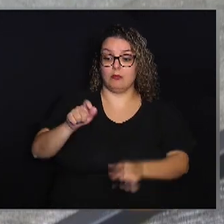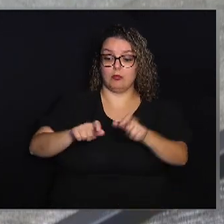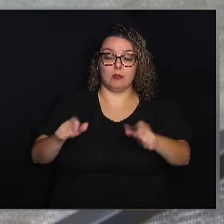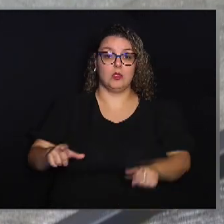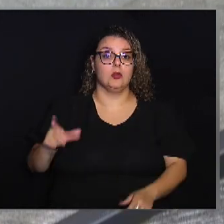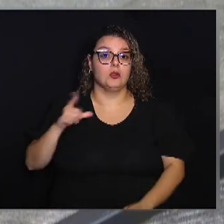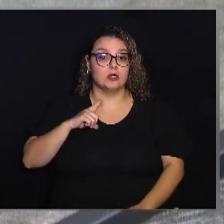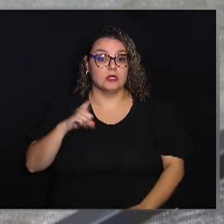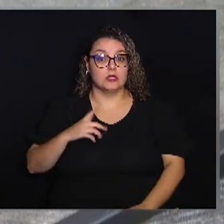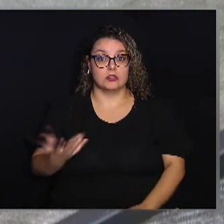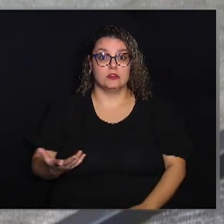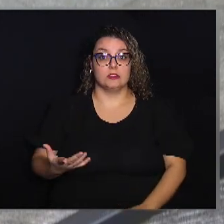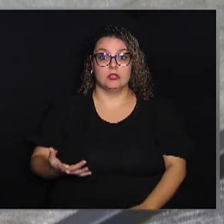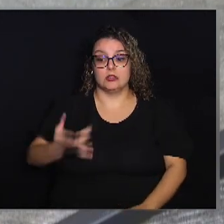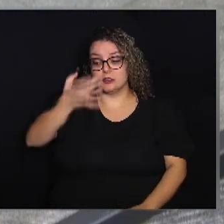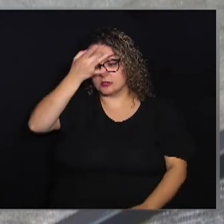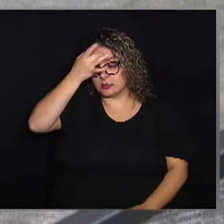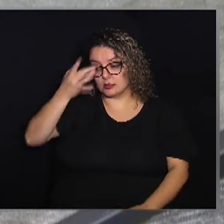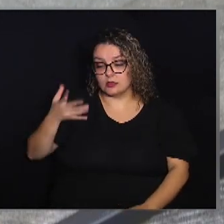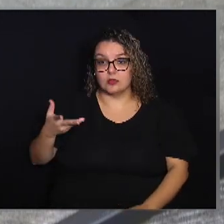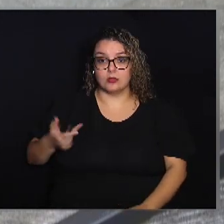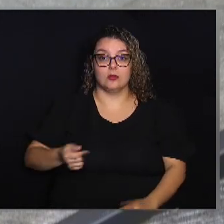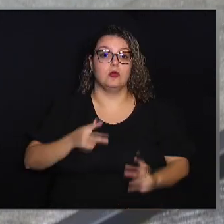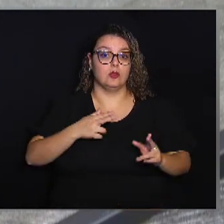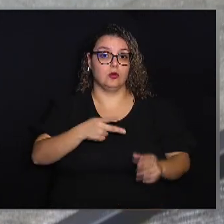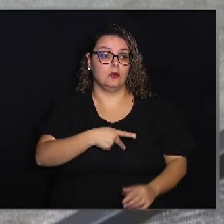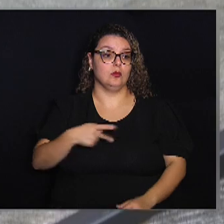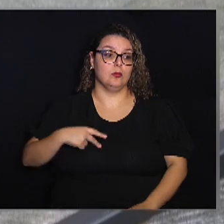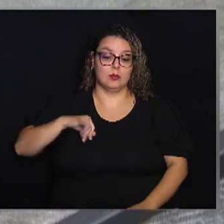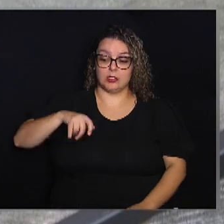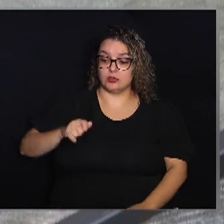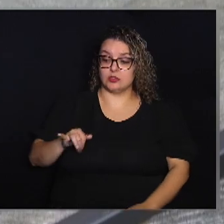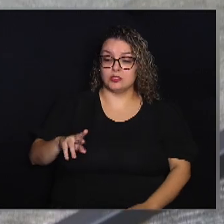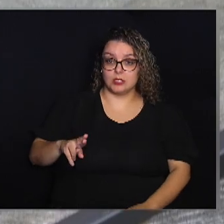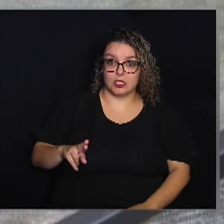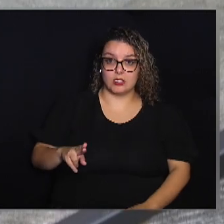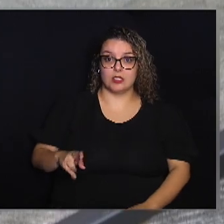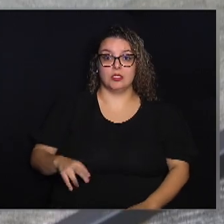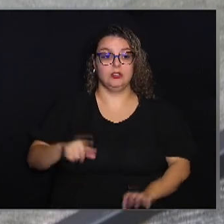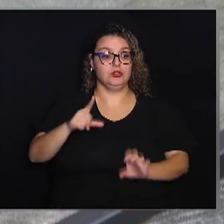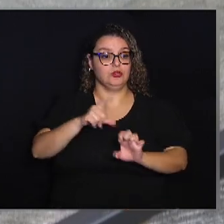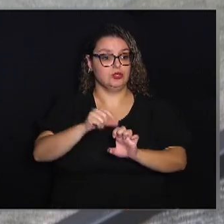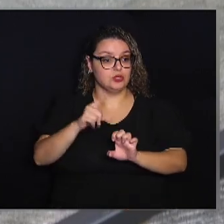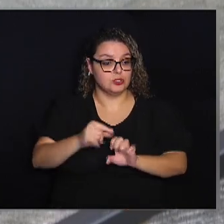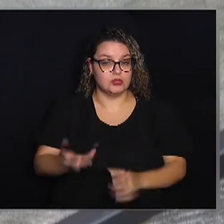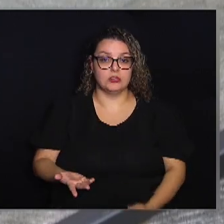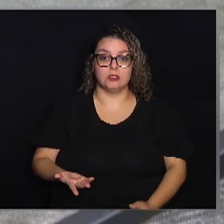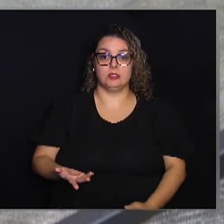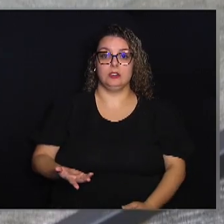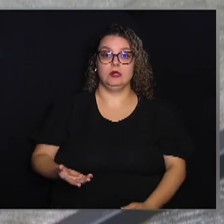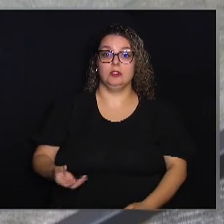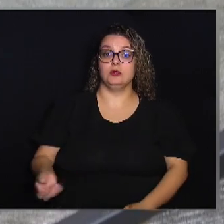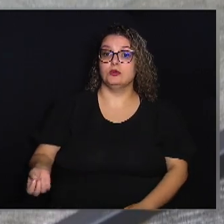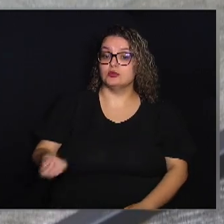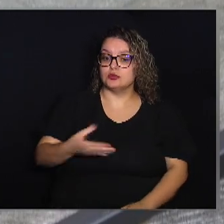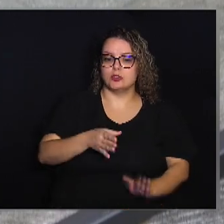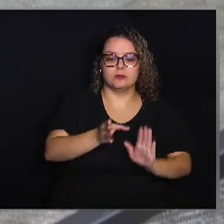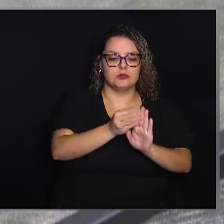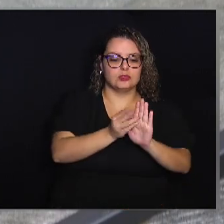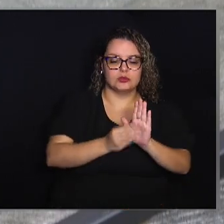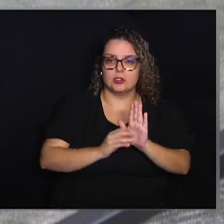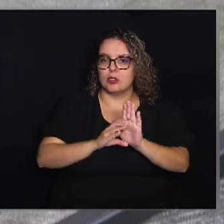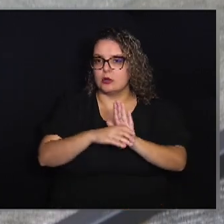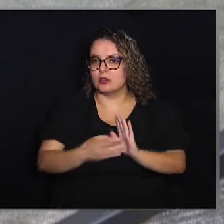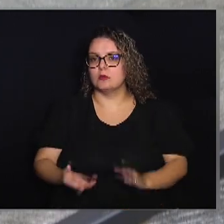têm essa vocação, como o pastor Jair Miranda, de empreender, de passar novos conceitos, de